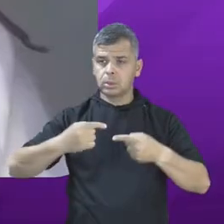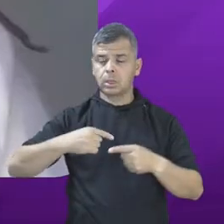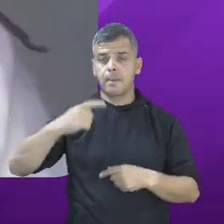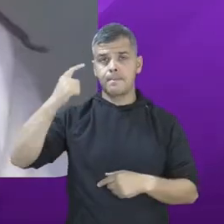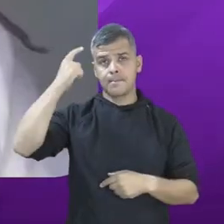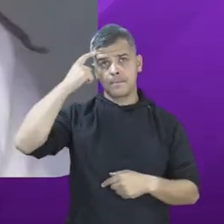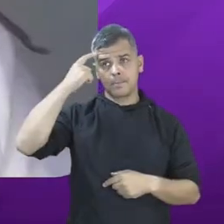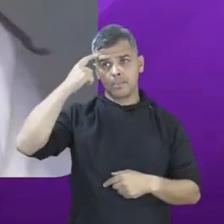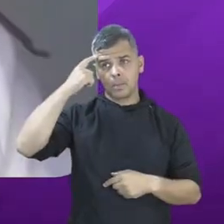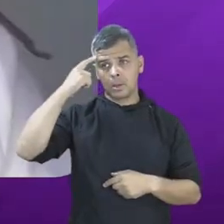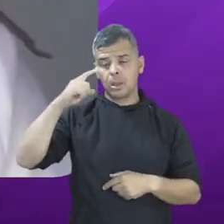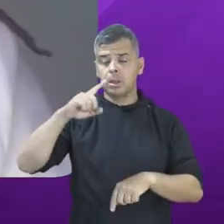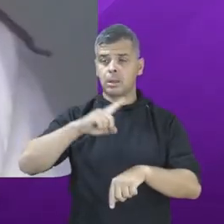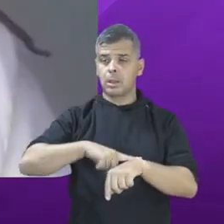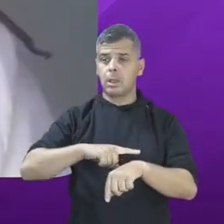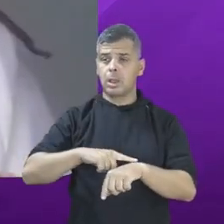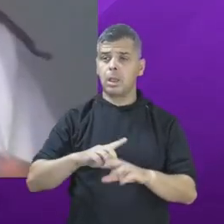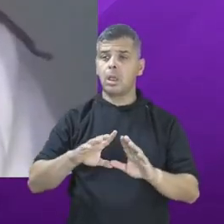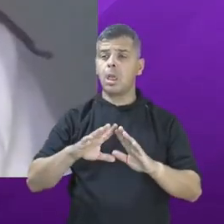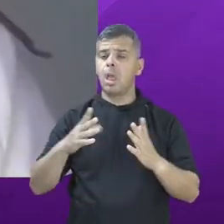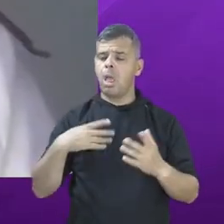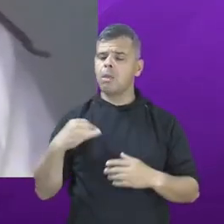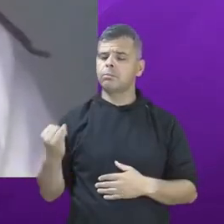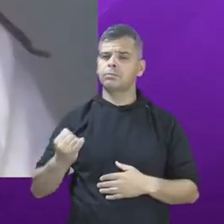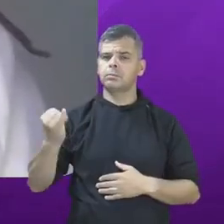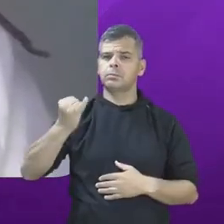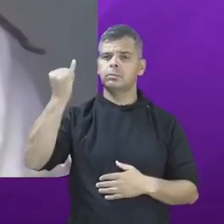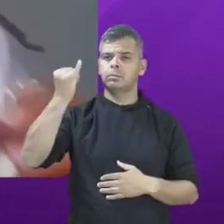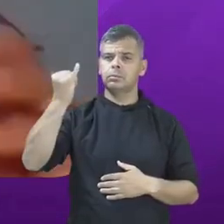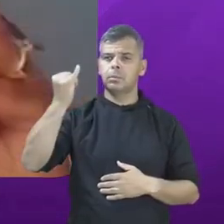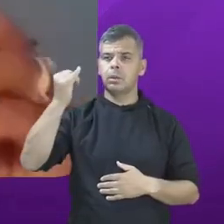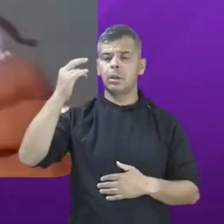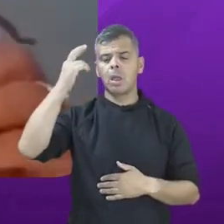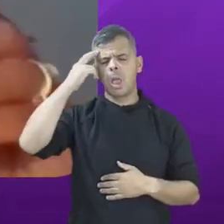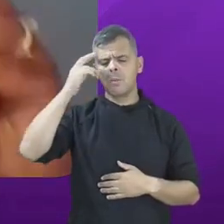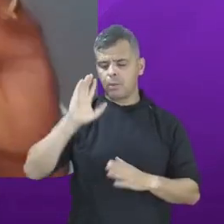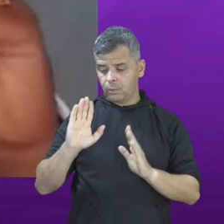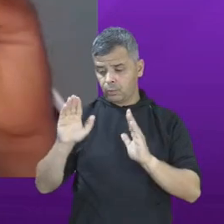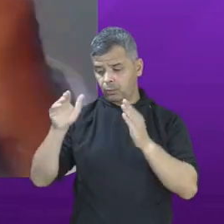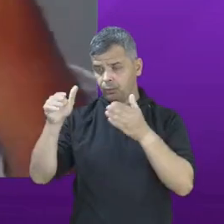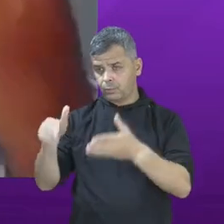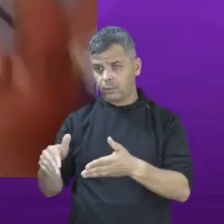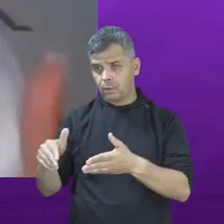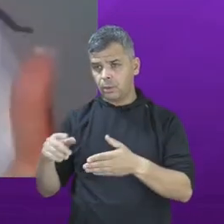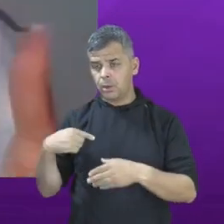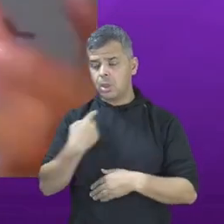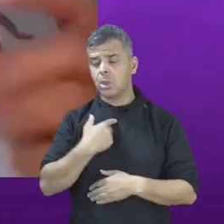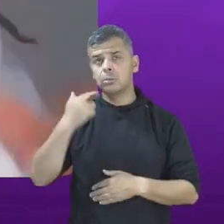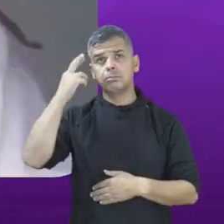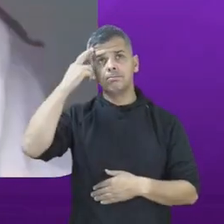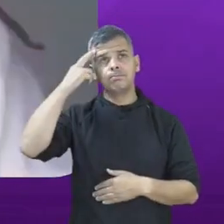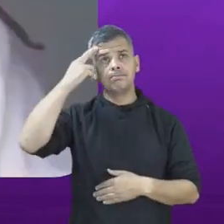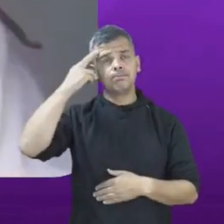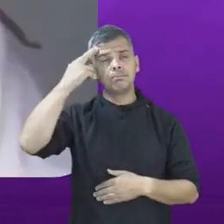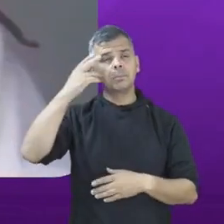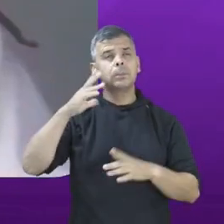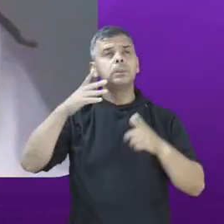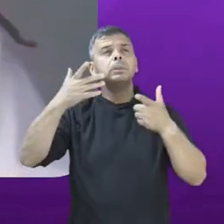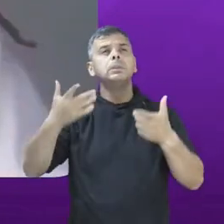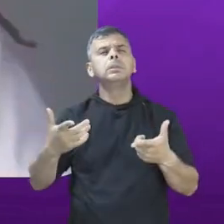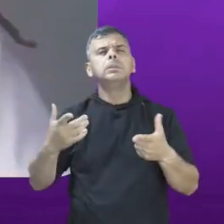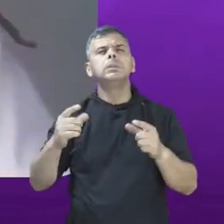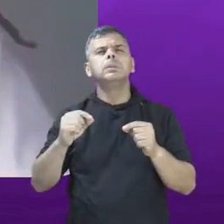nesse tempo que a gente tem aqui, seria interessante, eu pensei em focar a nossa reflexão